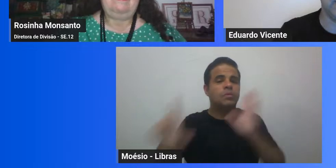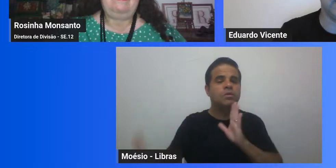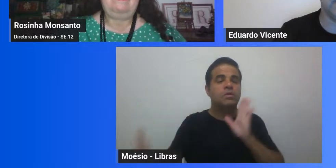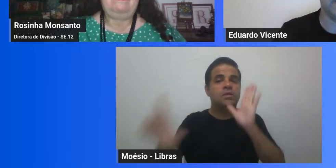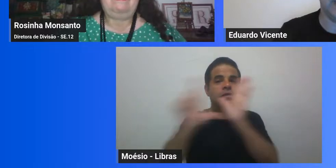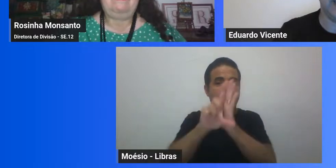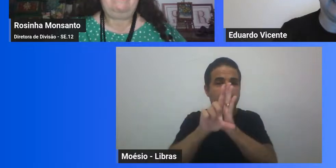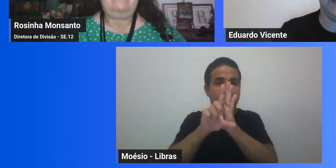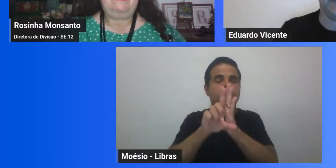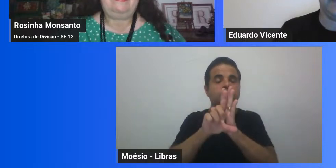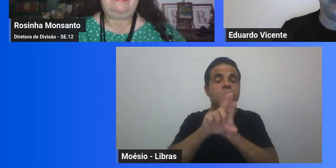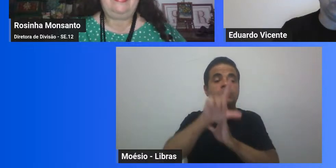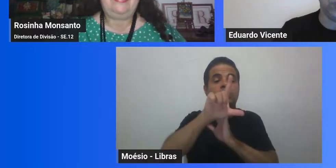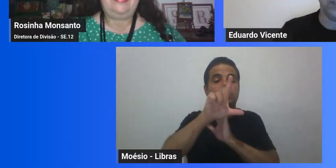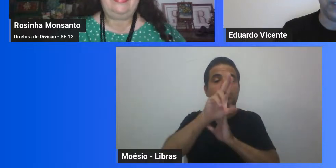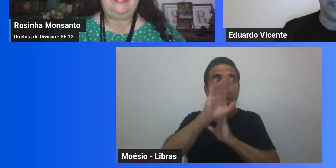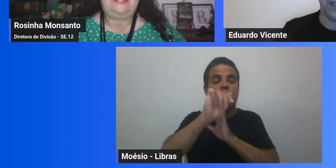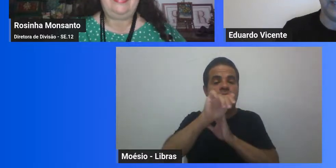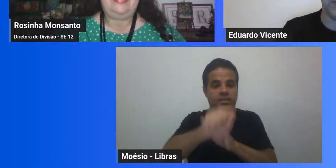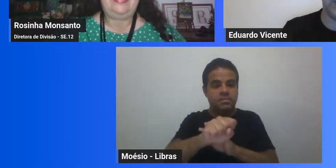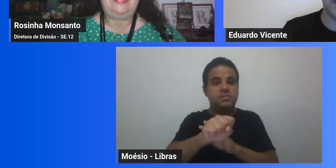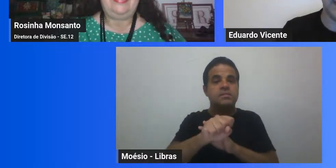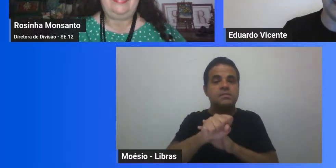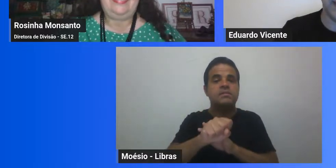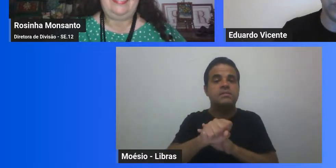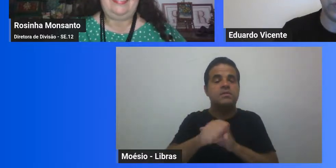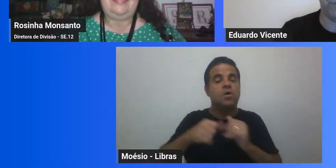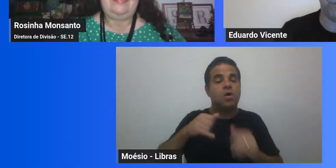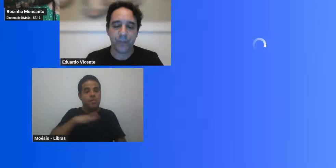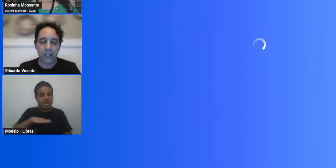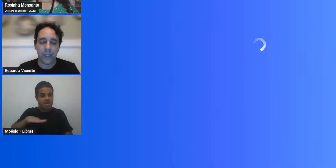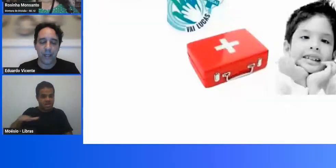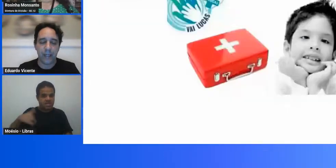Lucas, né? Lucas, uma criança de 10 anos,